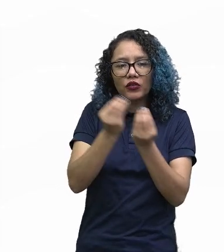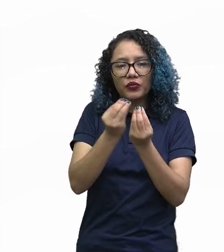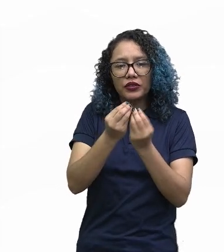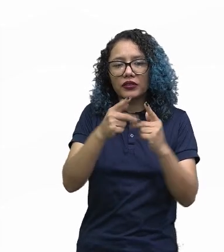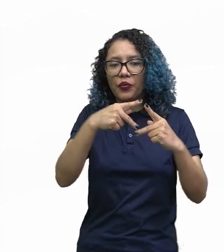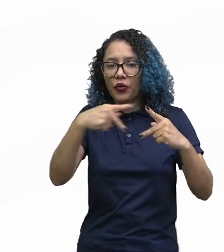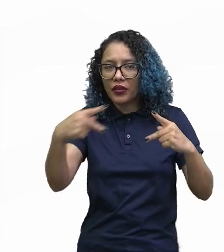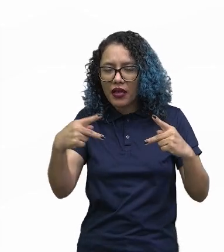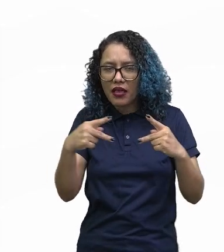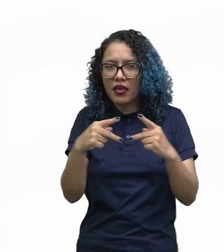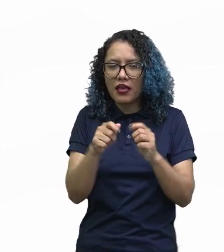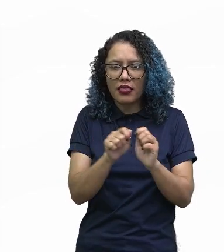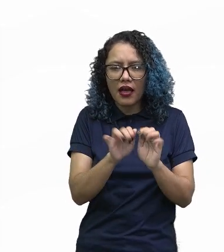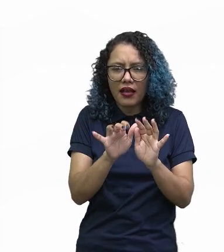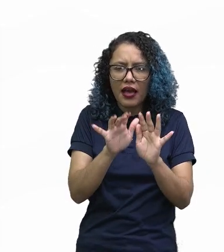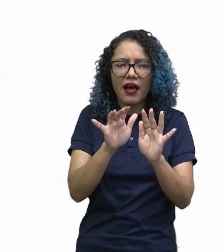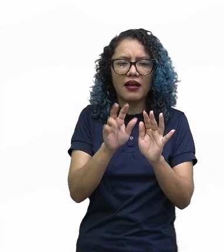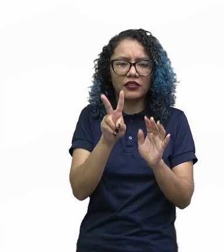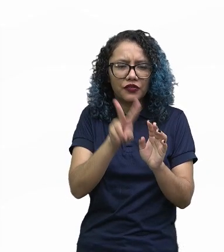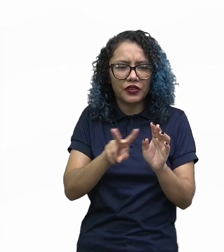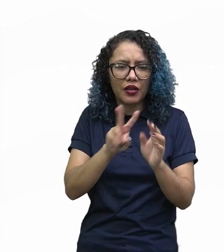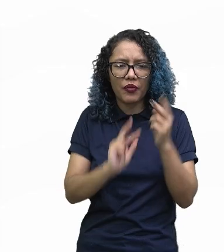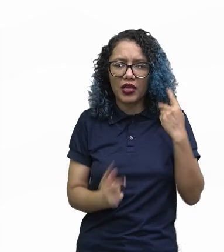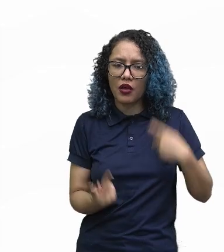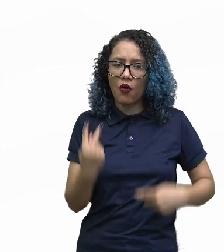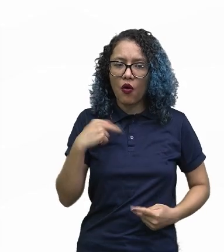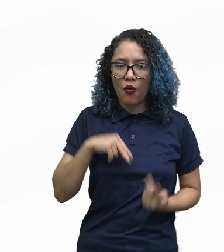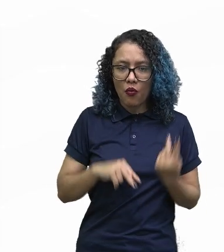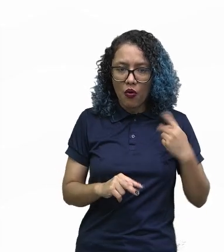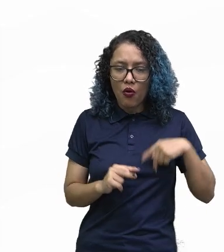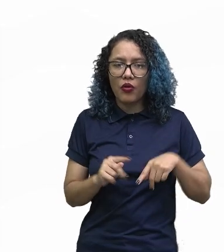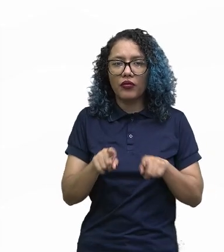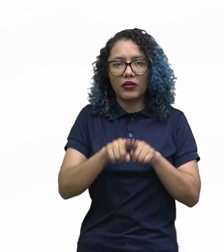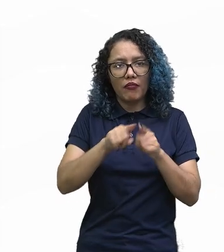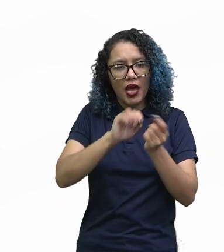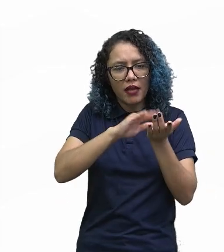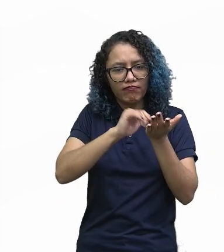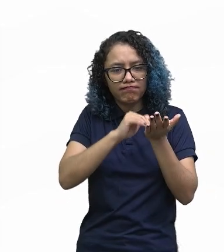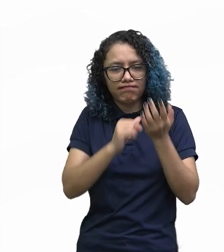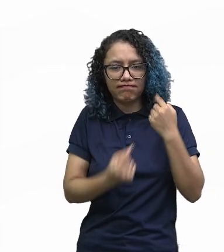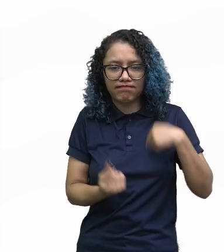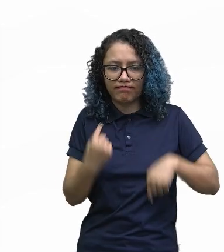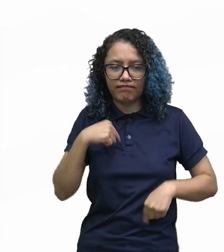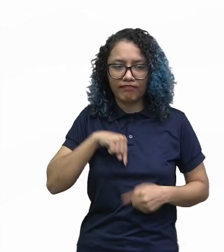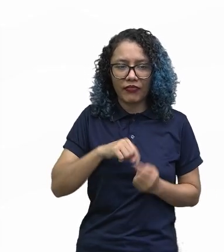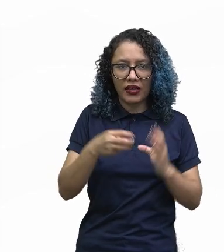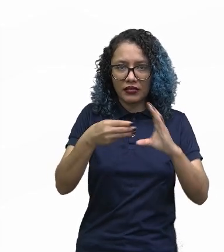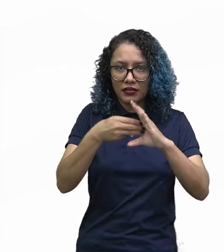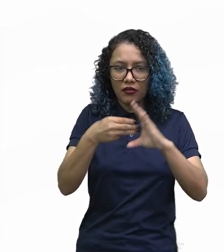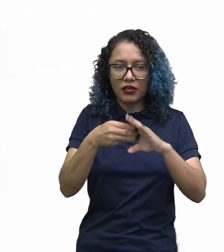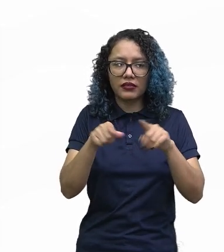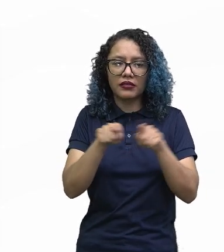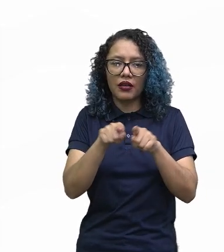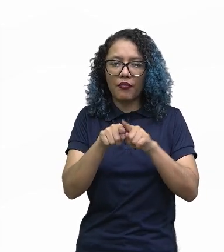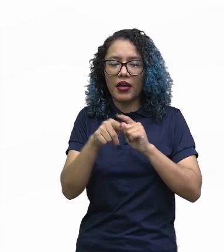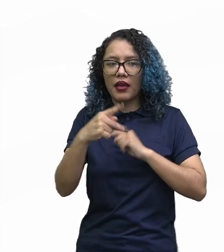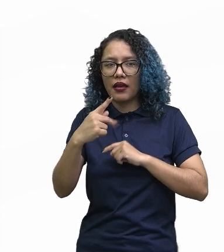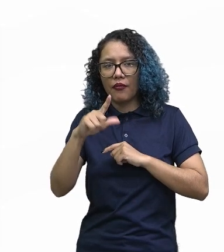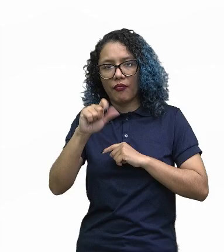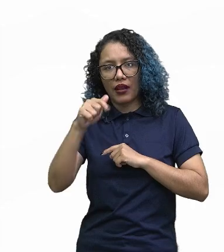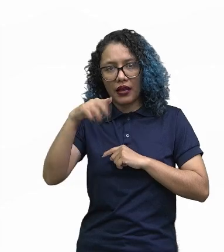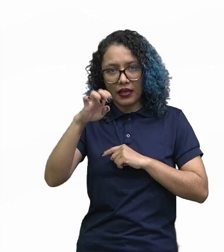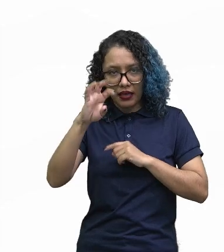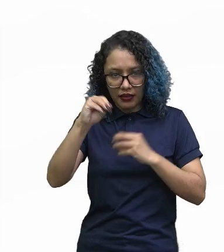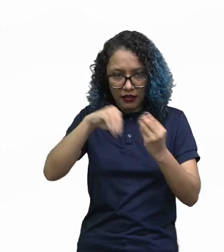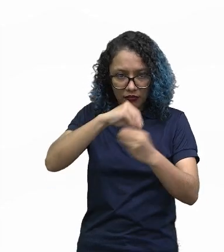como proteínas, gases, vitaminas e hormônios, resíduos metabólicos, células e